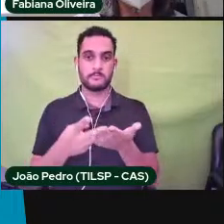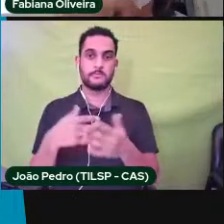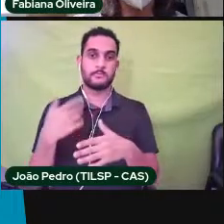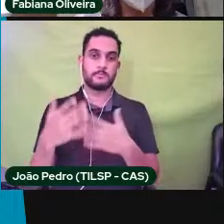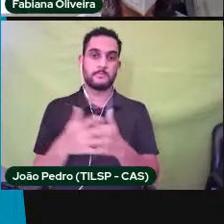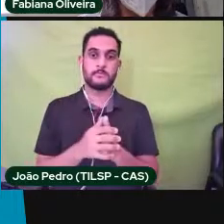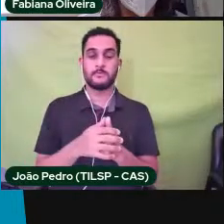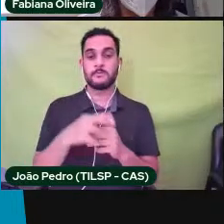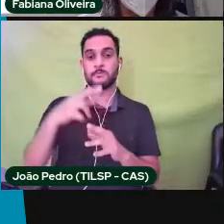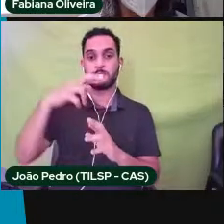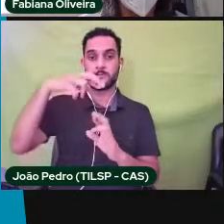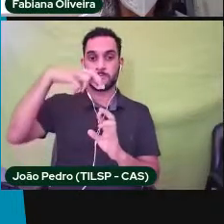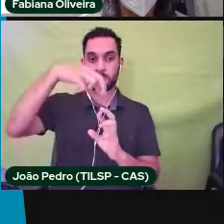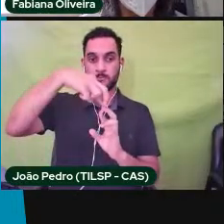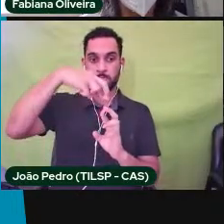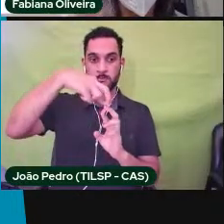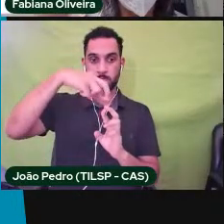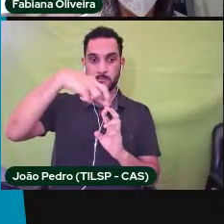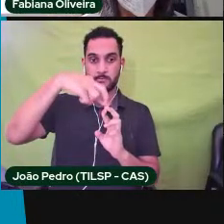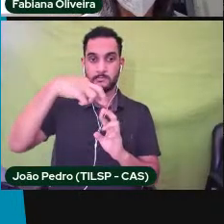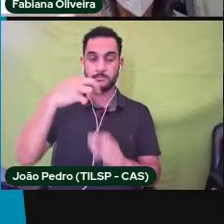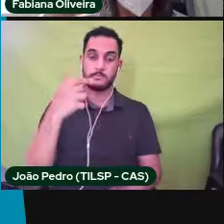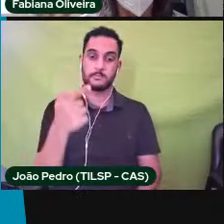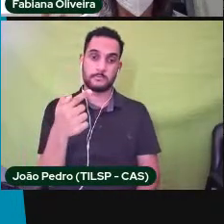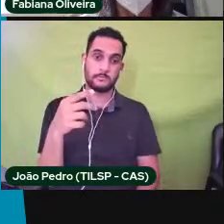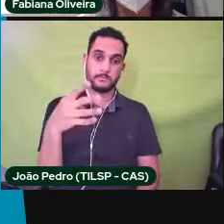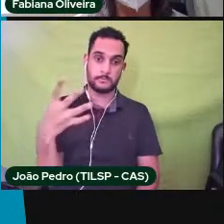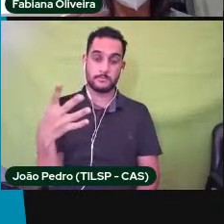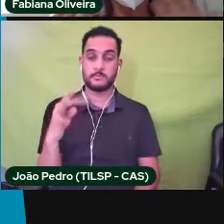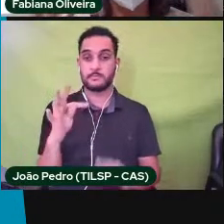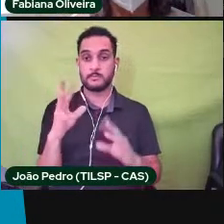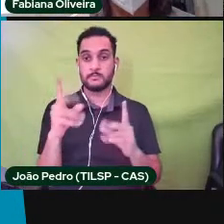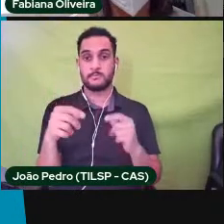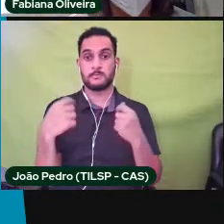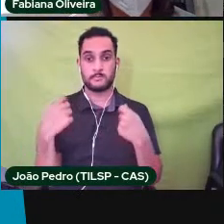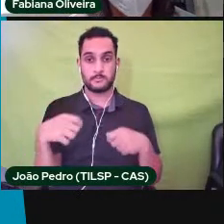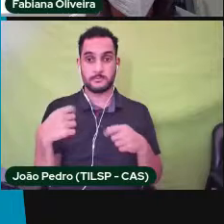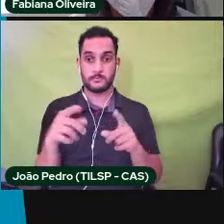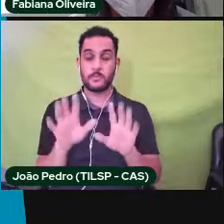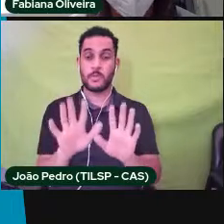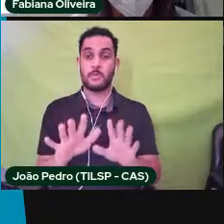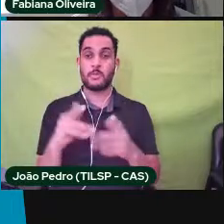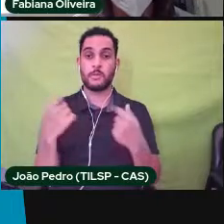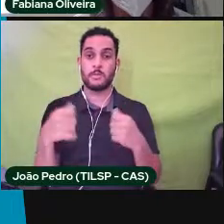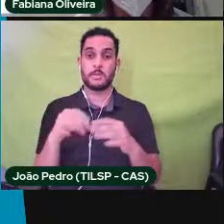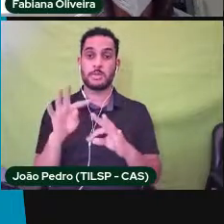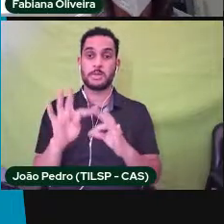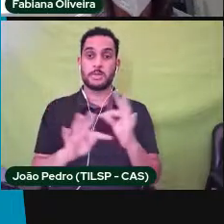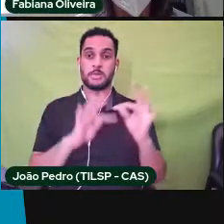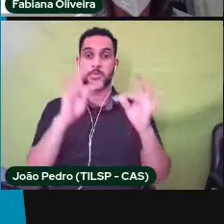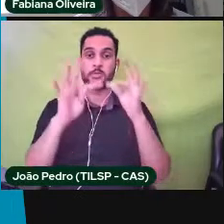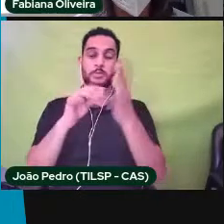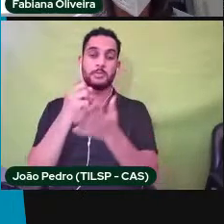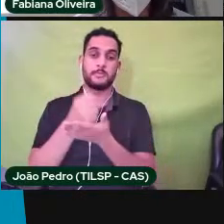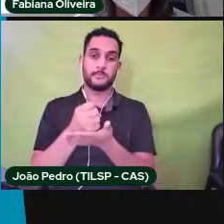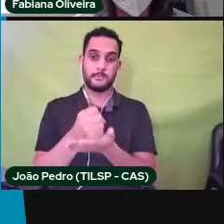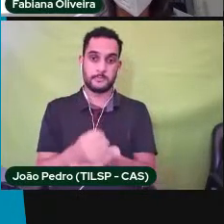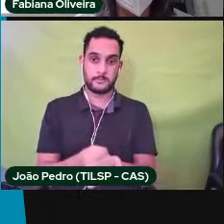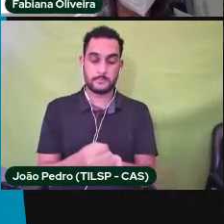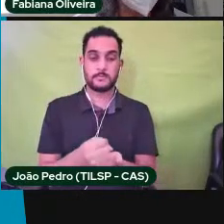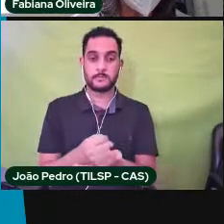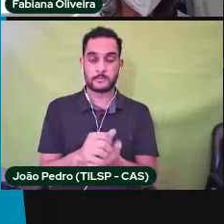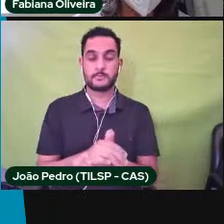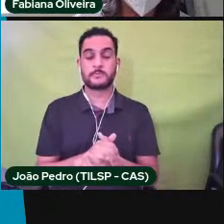todas essas condições também são necessárias e importantes, mas precisam de tecnologia assistiva. E